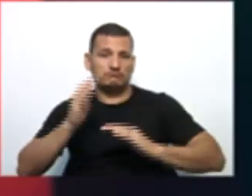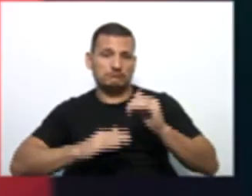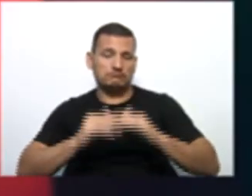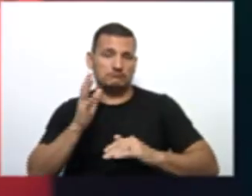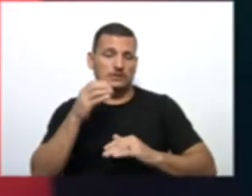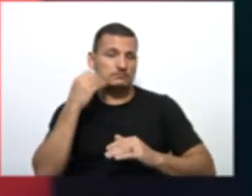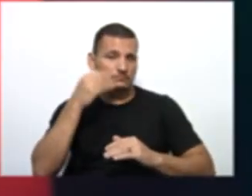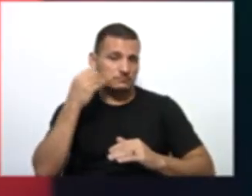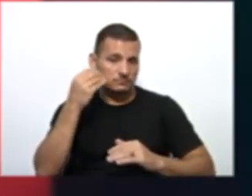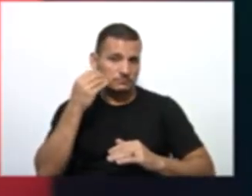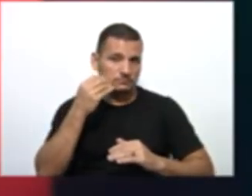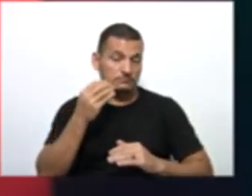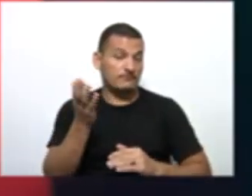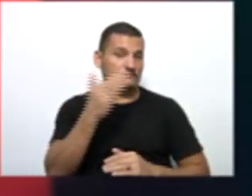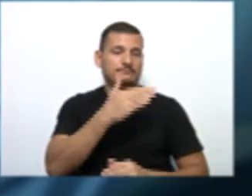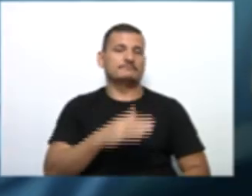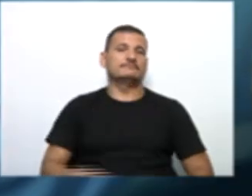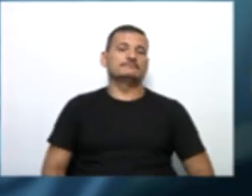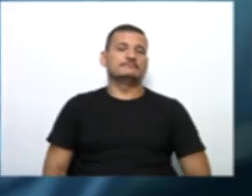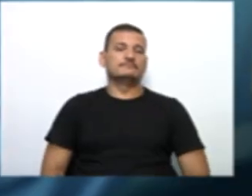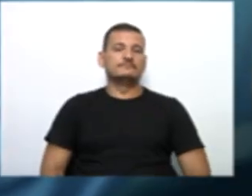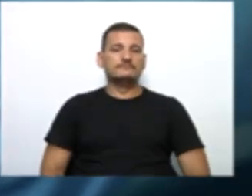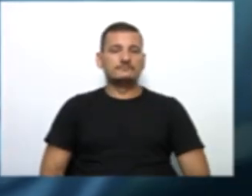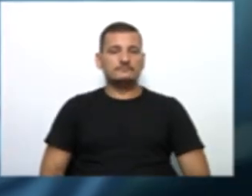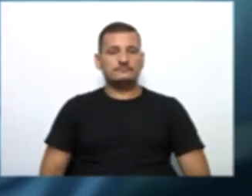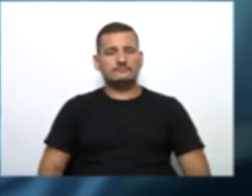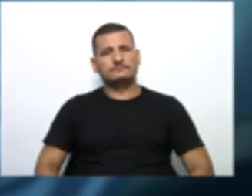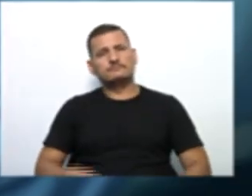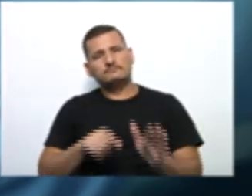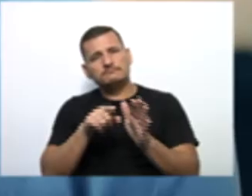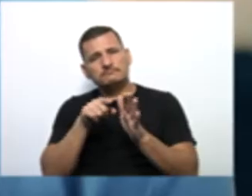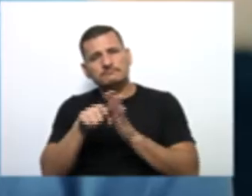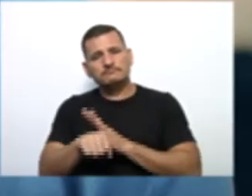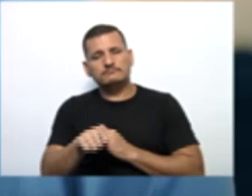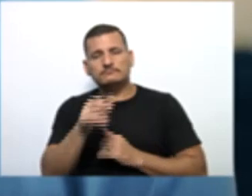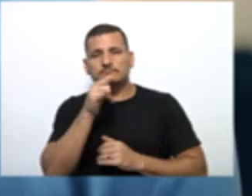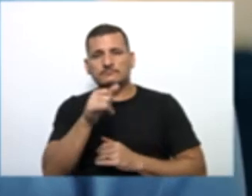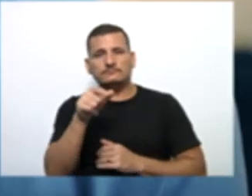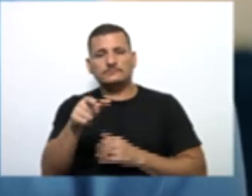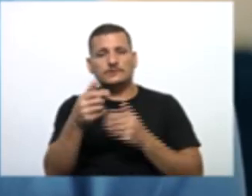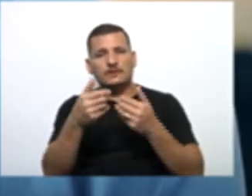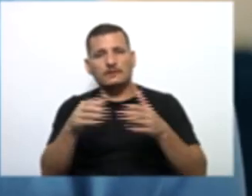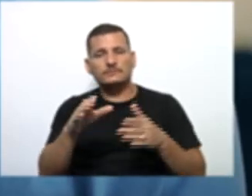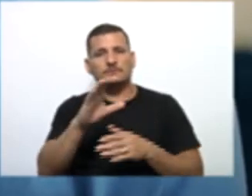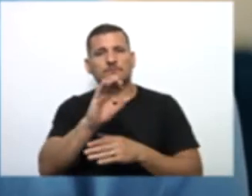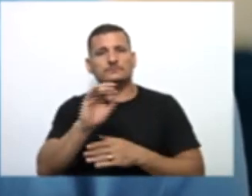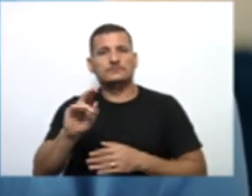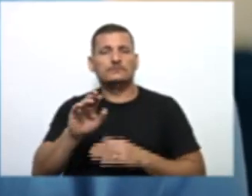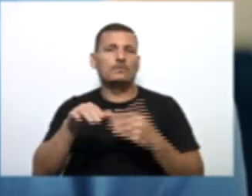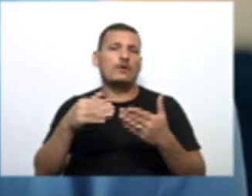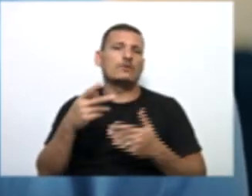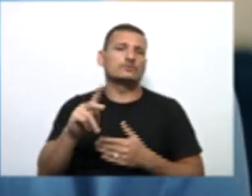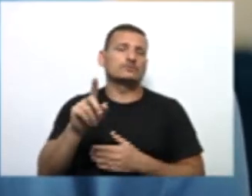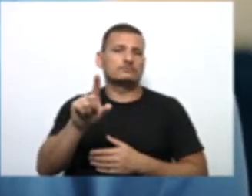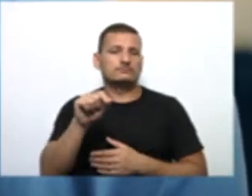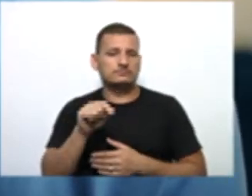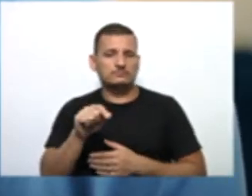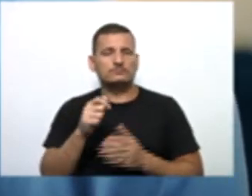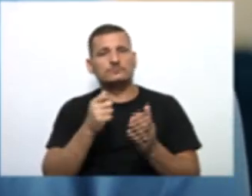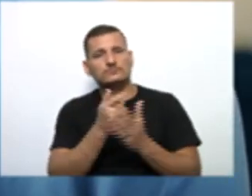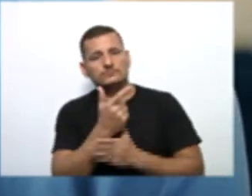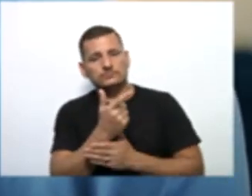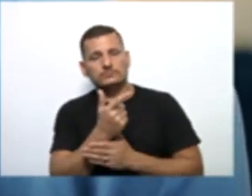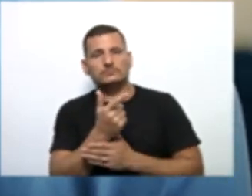área? Vamos lá? Se você fosse abrir uma cooperativa, qual dos ramos de cooperativa seria a sua opção? De